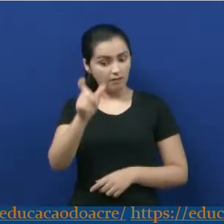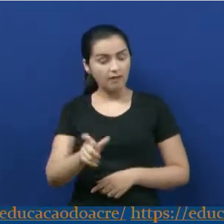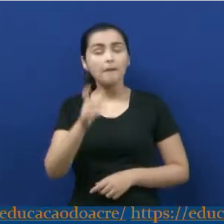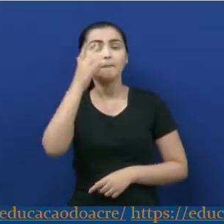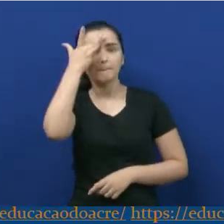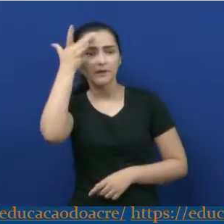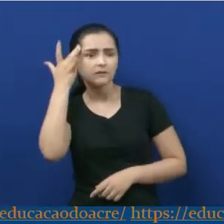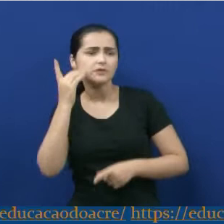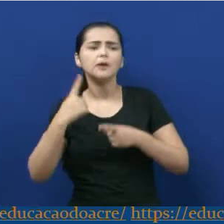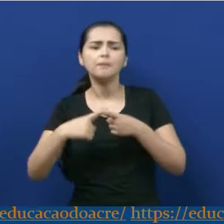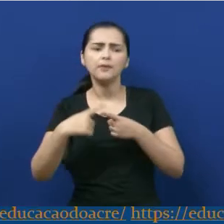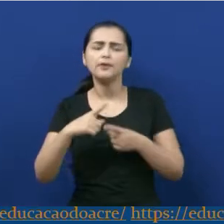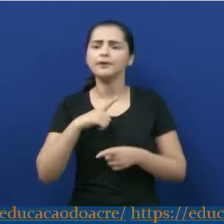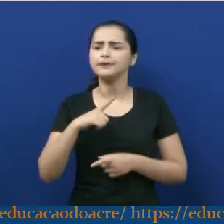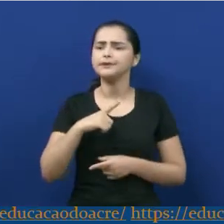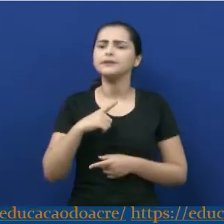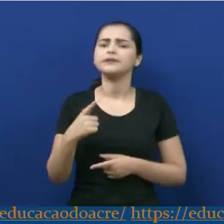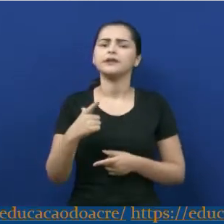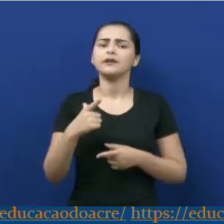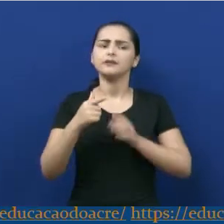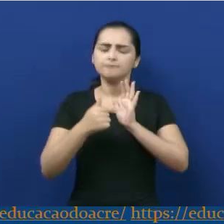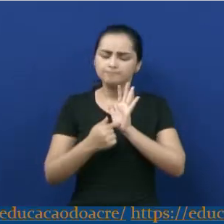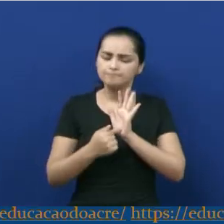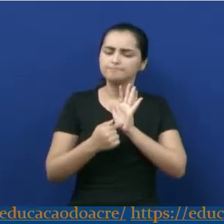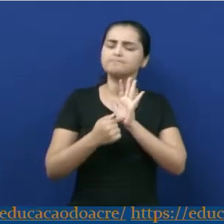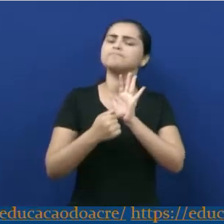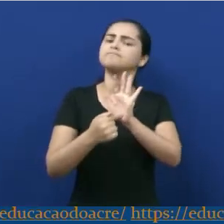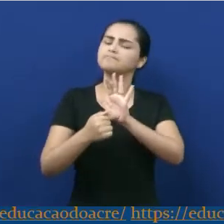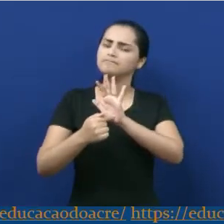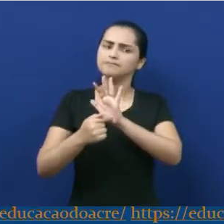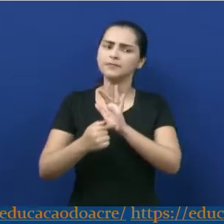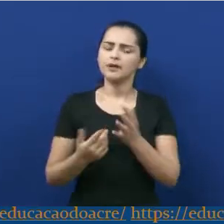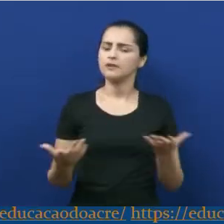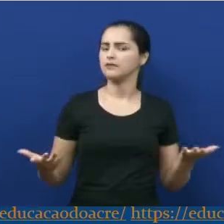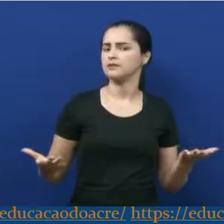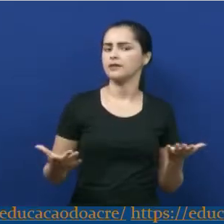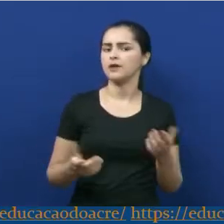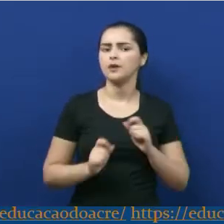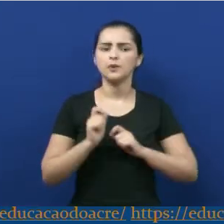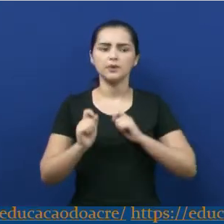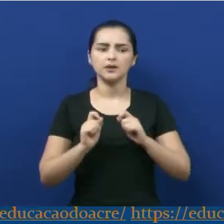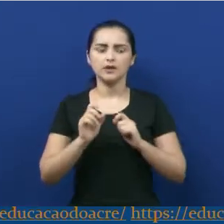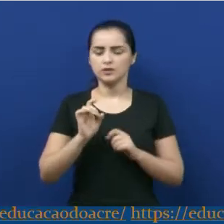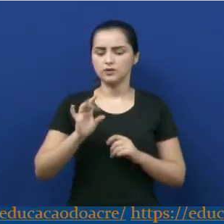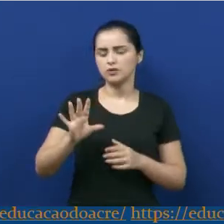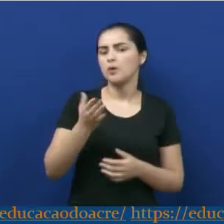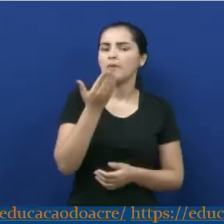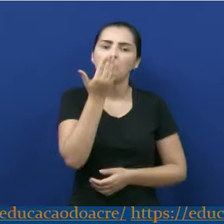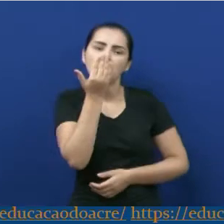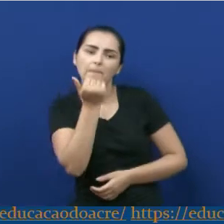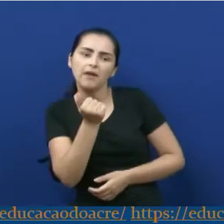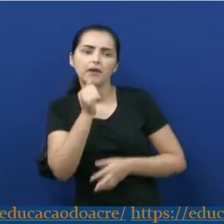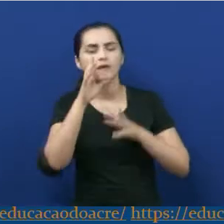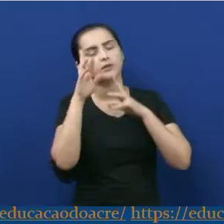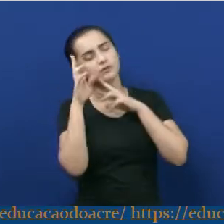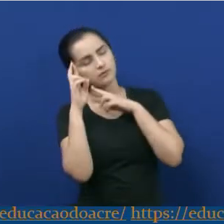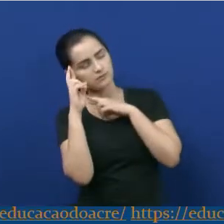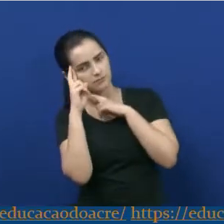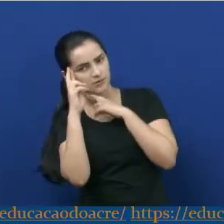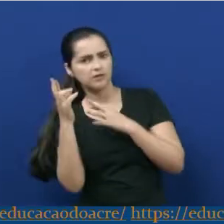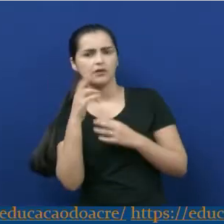porque ele tem algo a oferecer para o universo ele está no universo não apenas para comer dormir